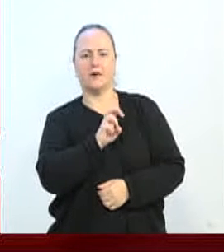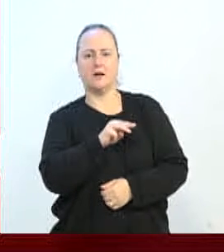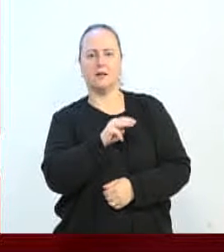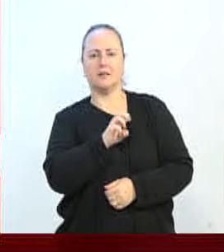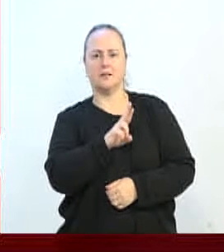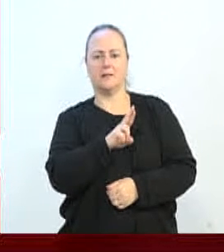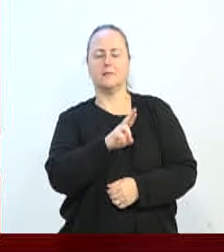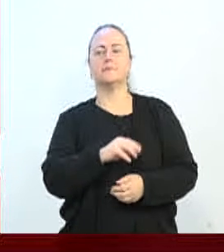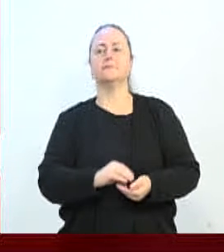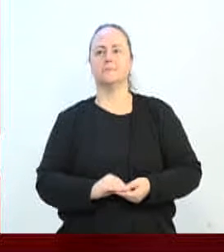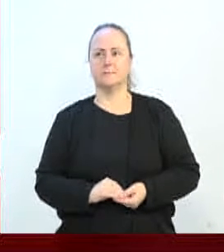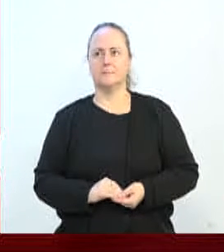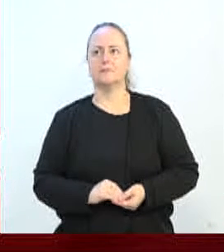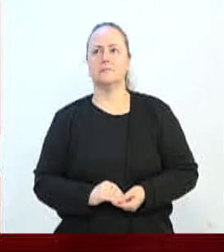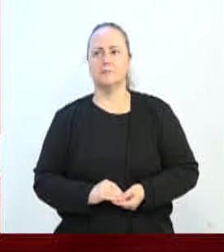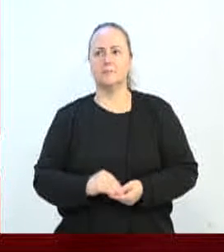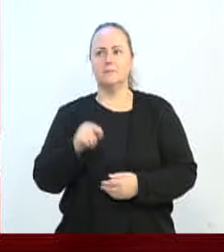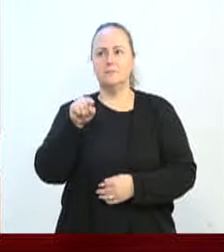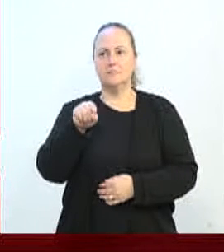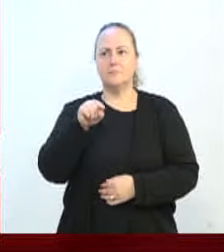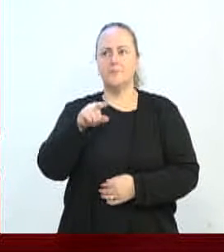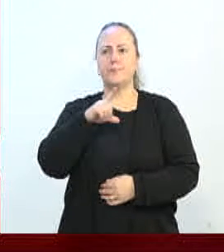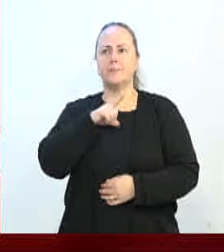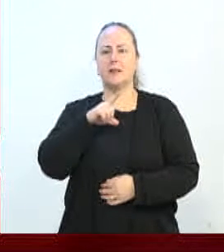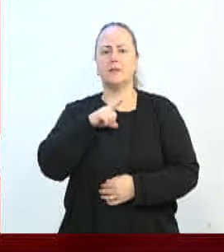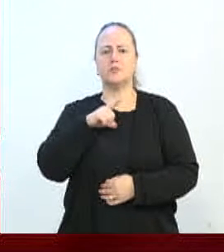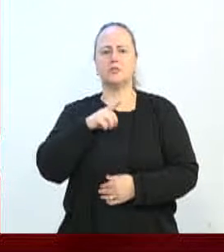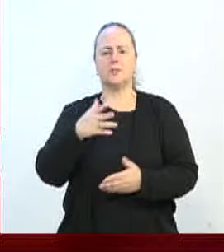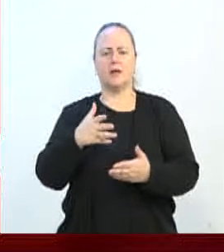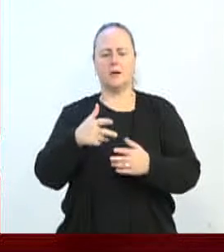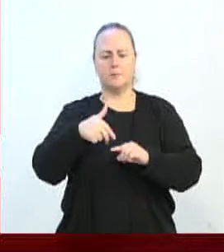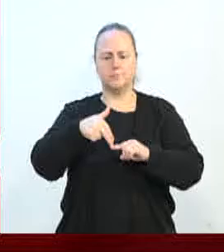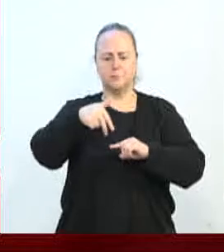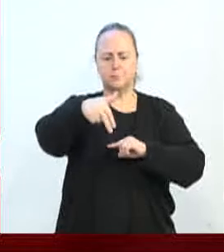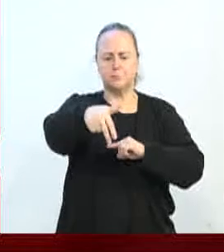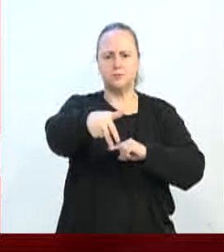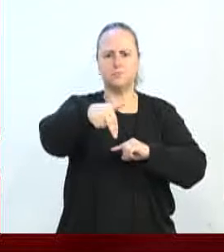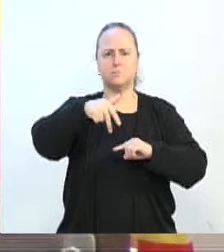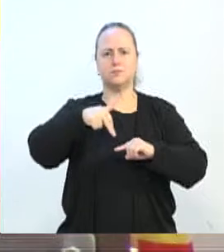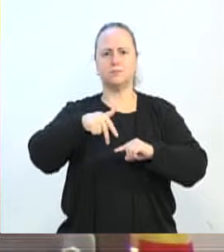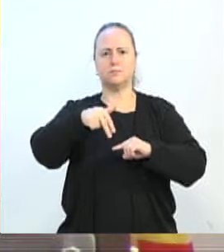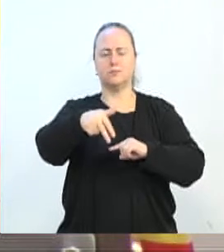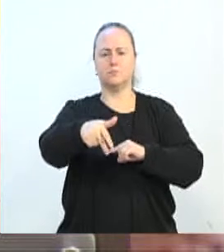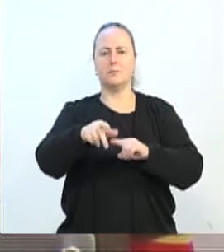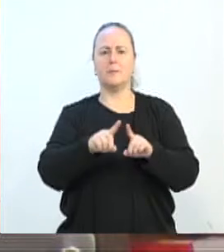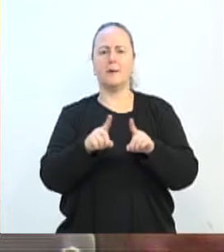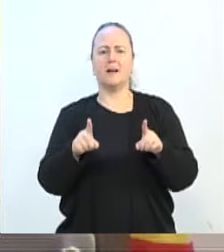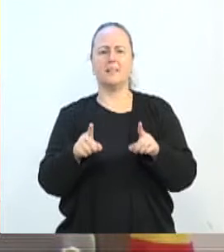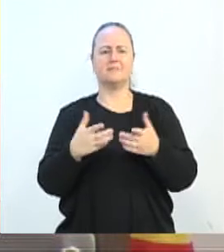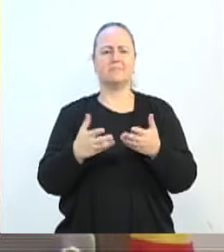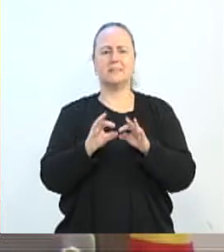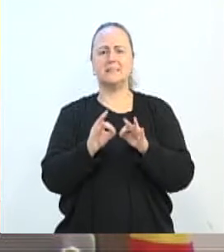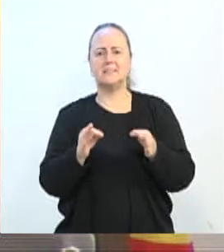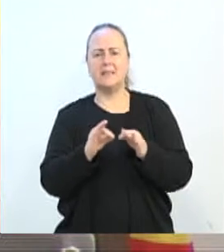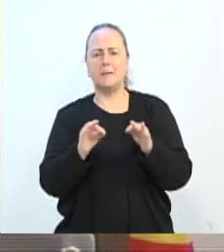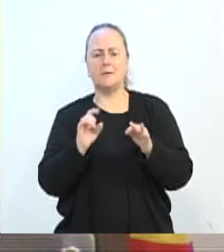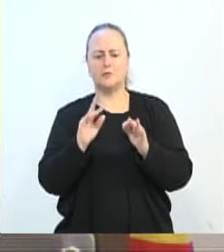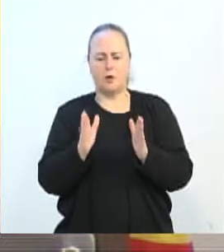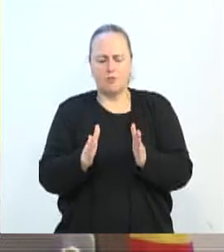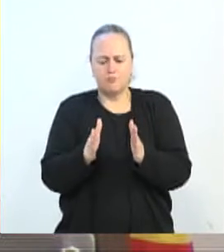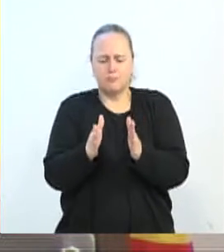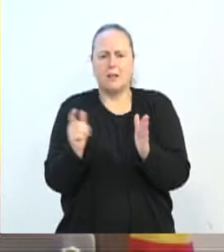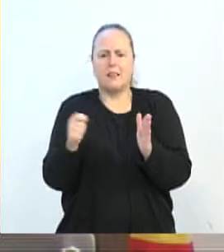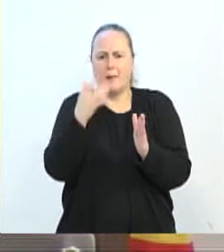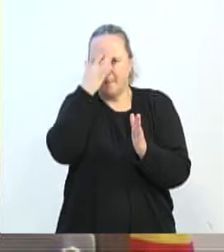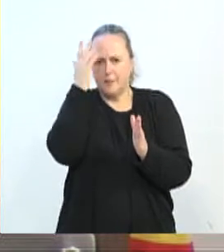onde tinha ali uma passarela uma ponte para pedestres ficou aí um bom tempo sem essa ponte prejudicando a comunidade e a tempo nós vimos